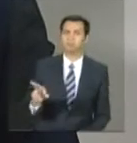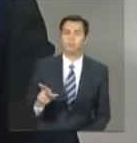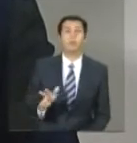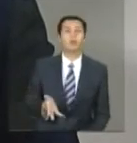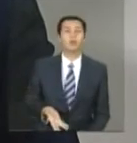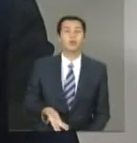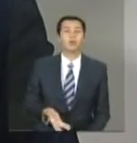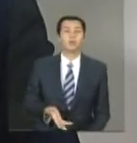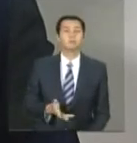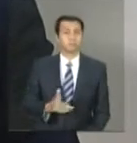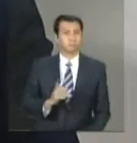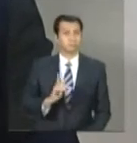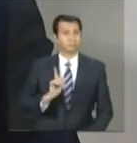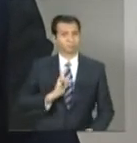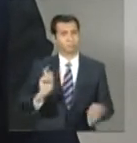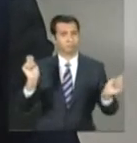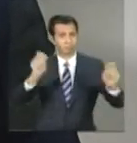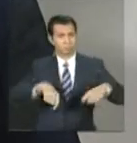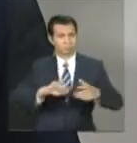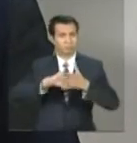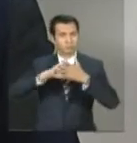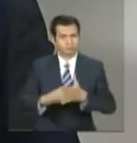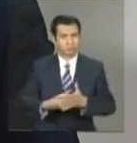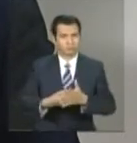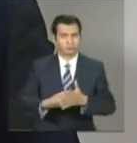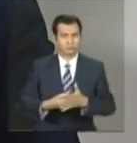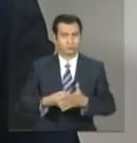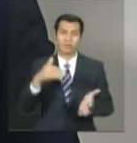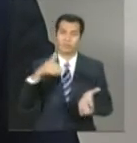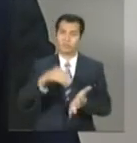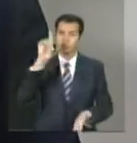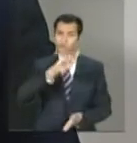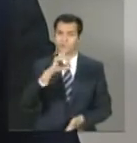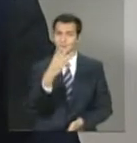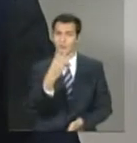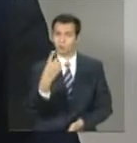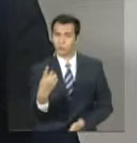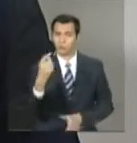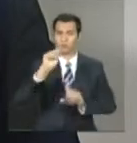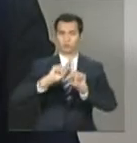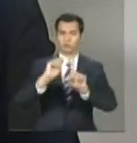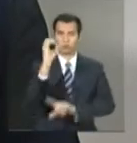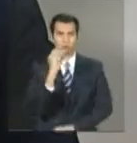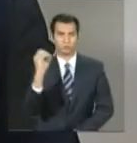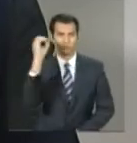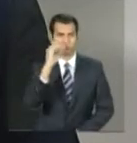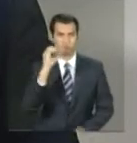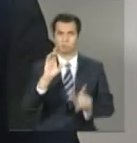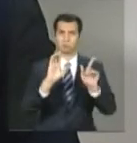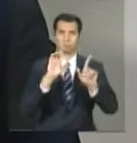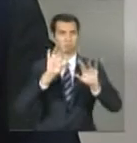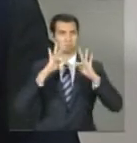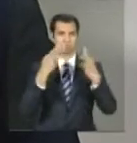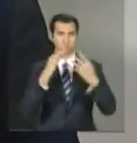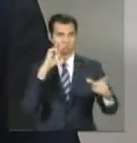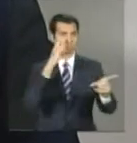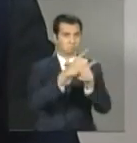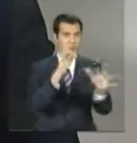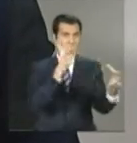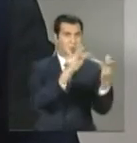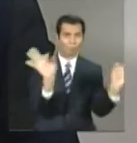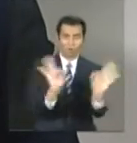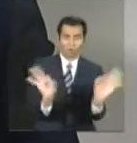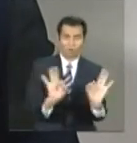que não serão localizadas até 31 de outubro. Em novembro, elas serão